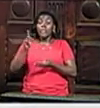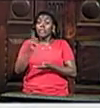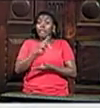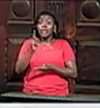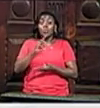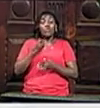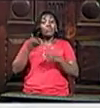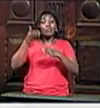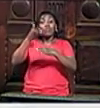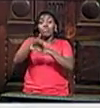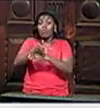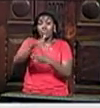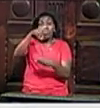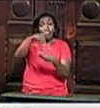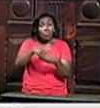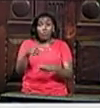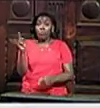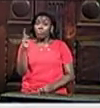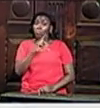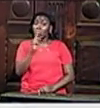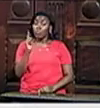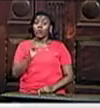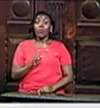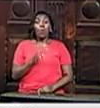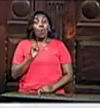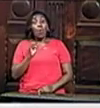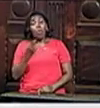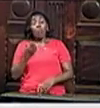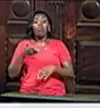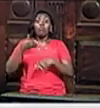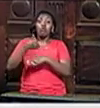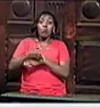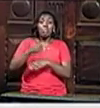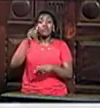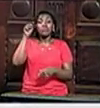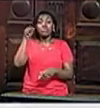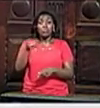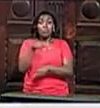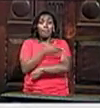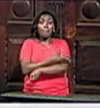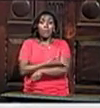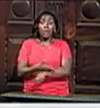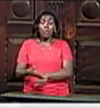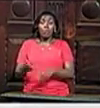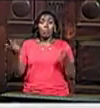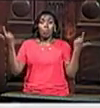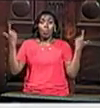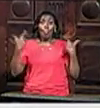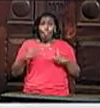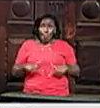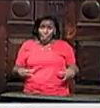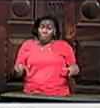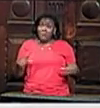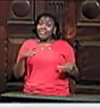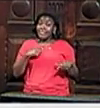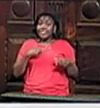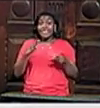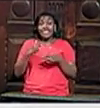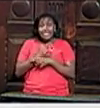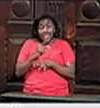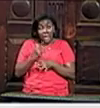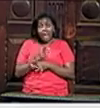compareceram aos locais de votação ou lá estiveram porém votaram votar em branco ou votarão nulo houve algumas cidades não